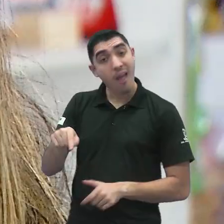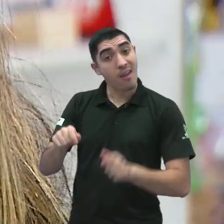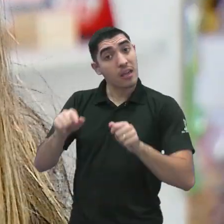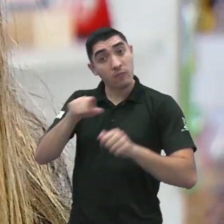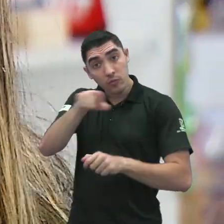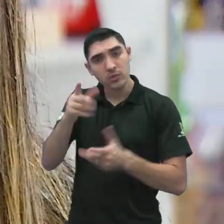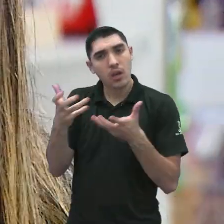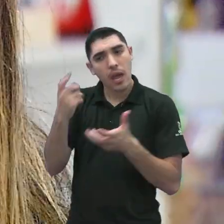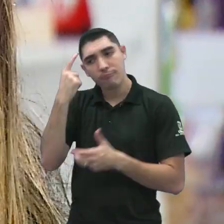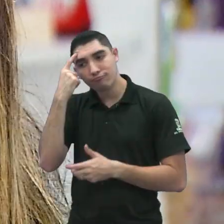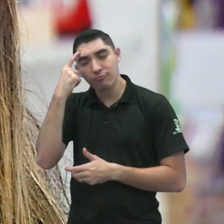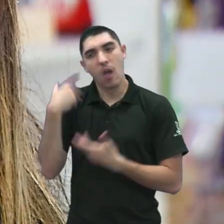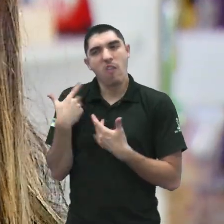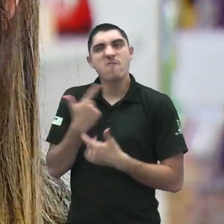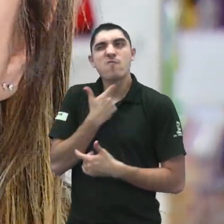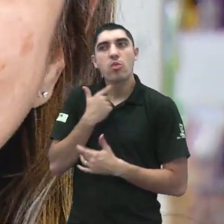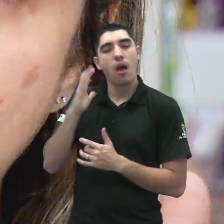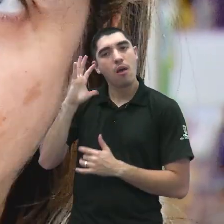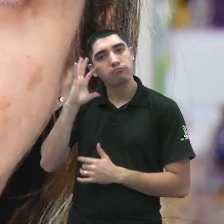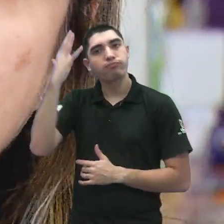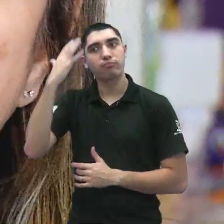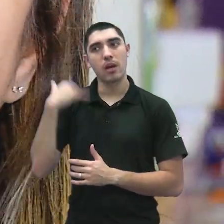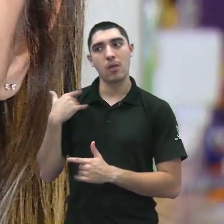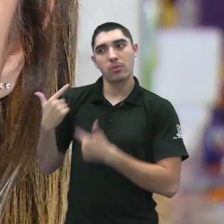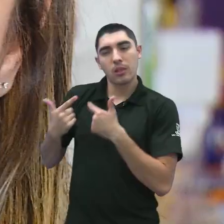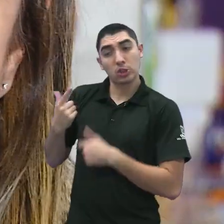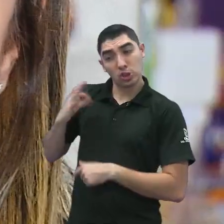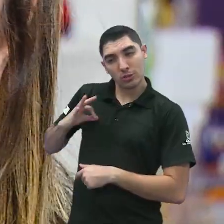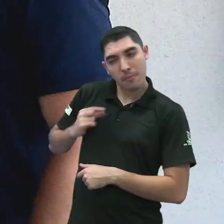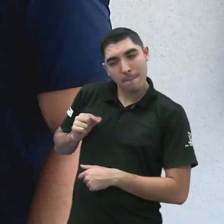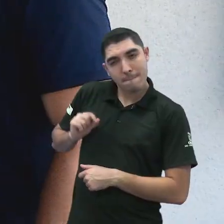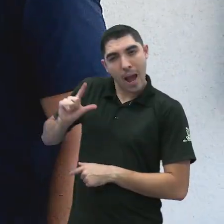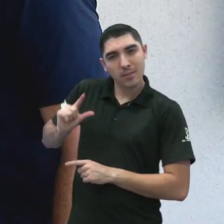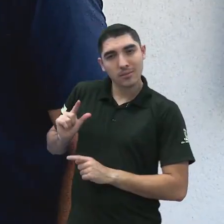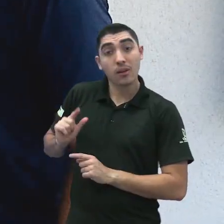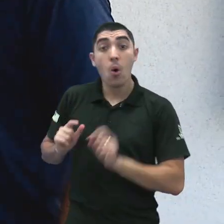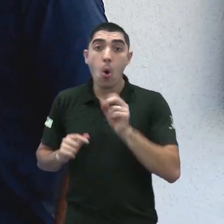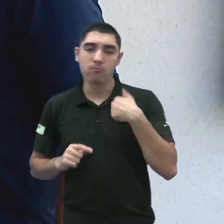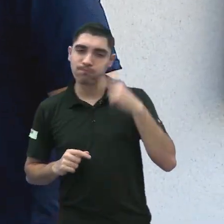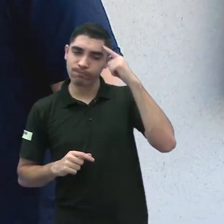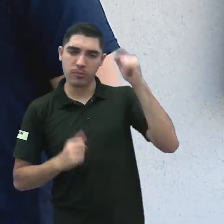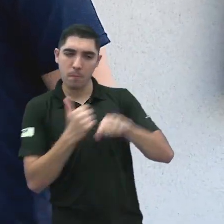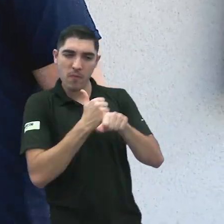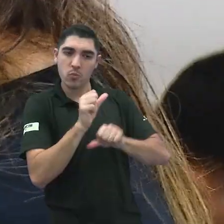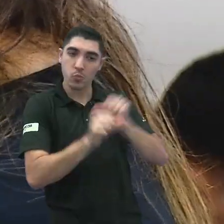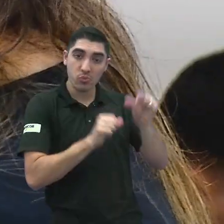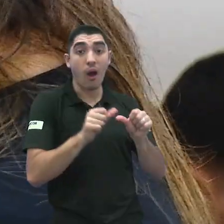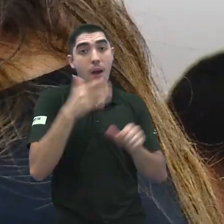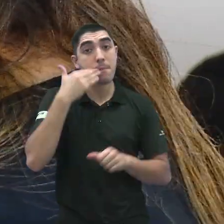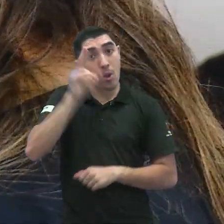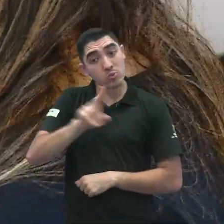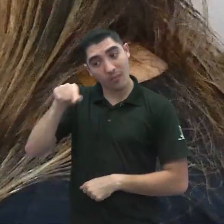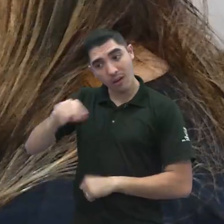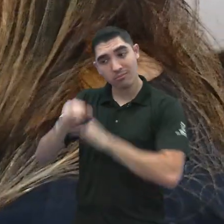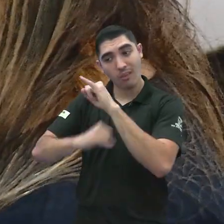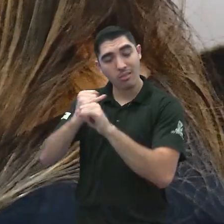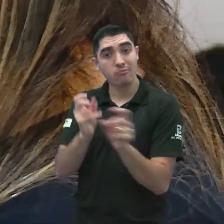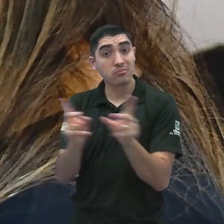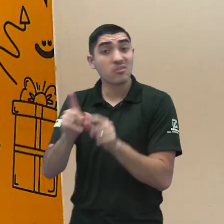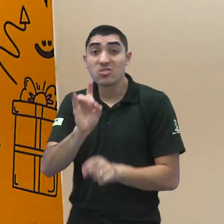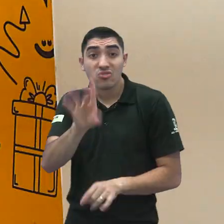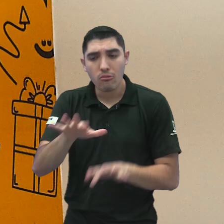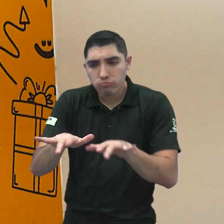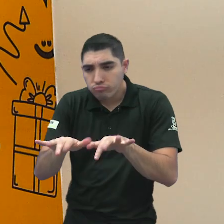saída para quem busca ganhar uma renda extra ou até mesmo dar uma guinada e mudar de carreira. E tudo ao alcance de